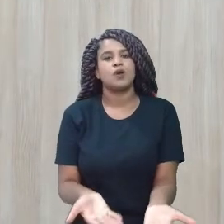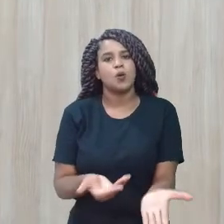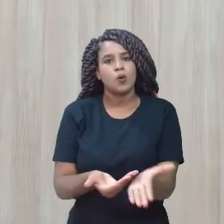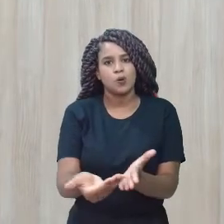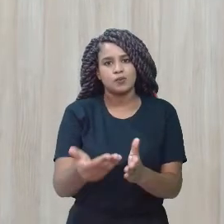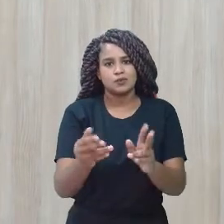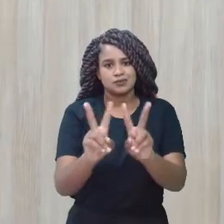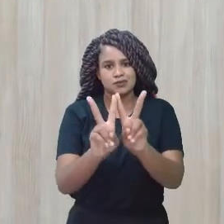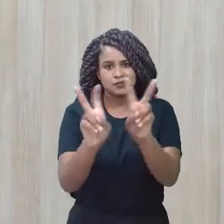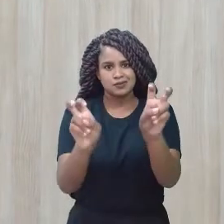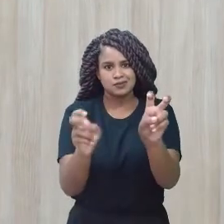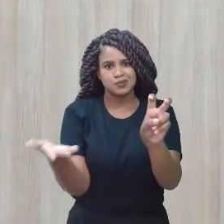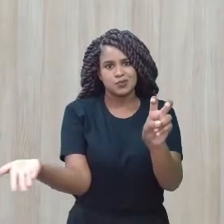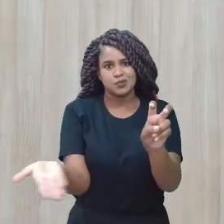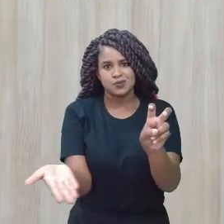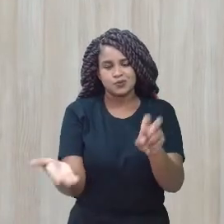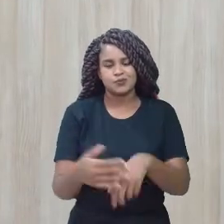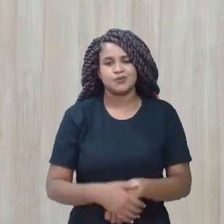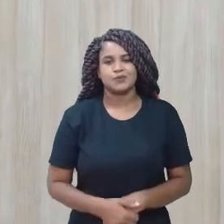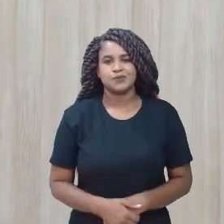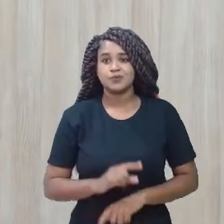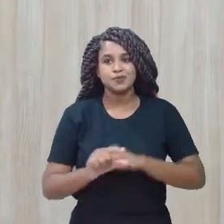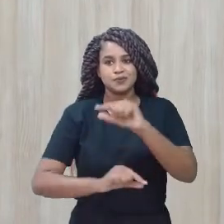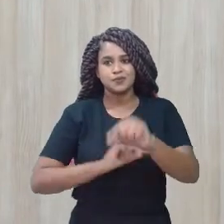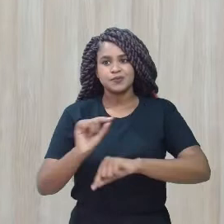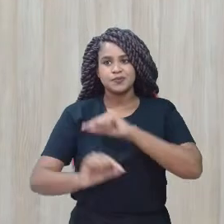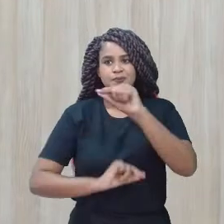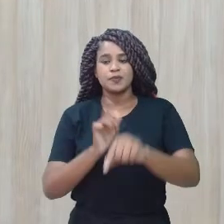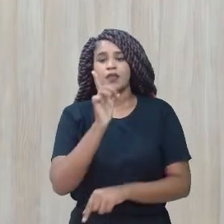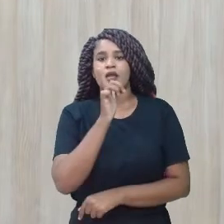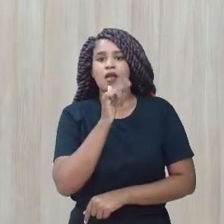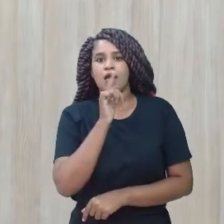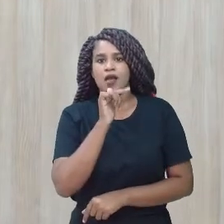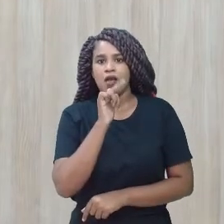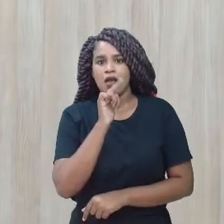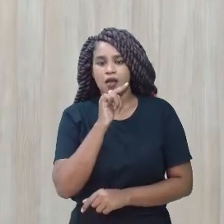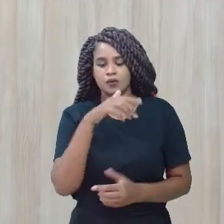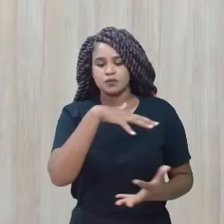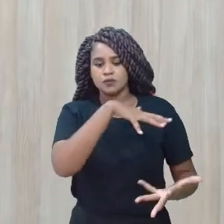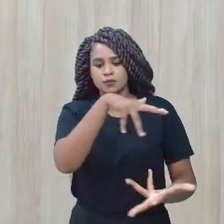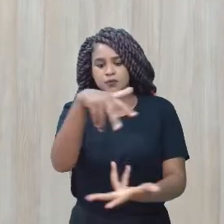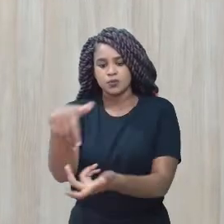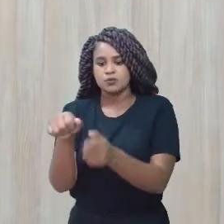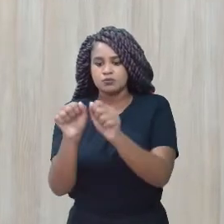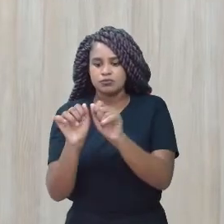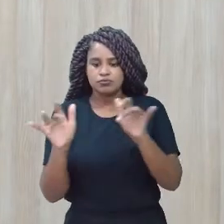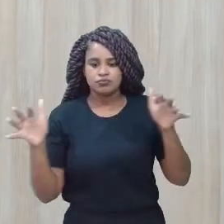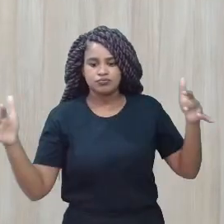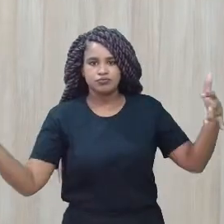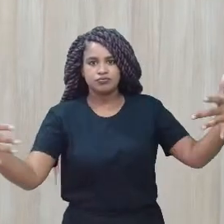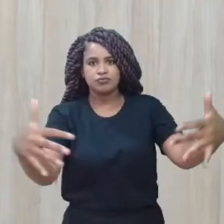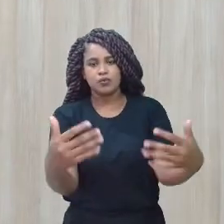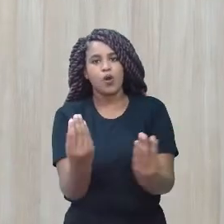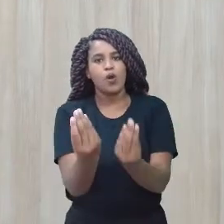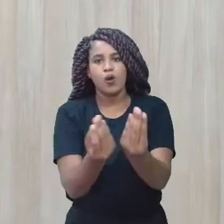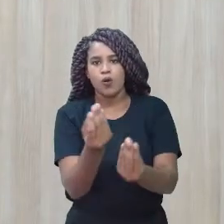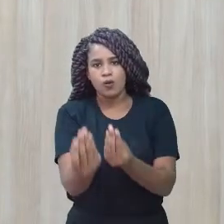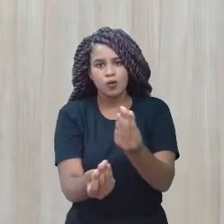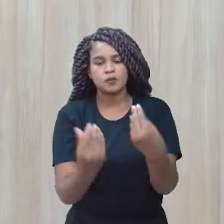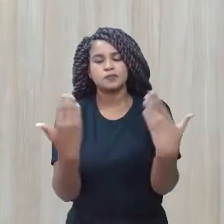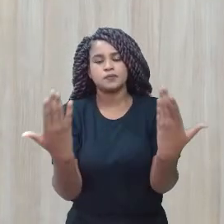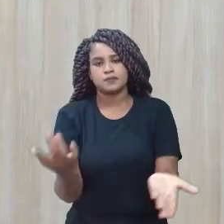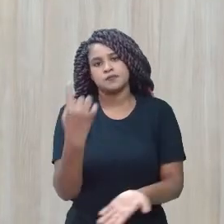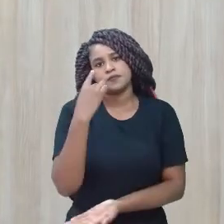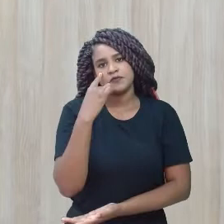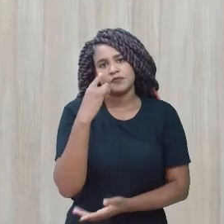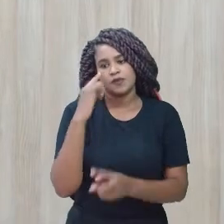da nossa aula hoje, que é distribuição da água no mundo, no nosso planeta Terra. É um assunto